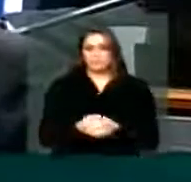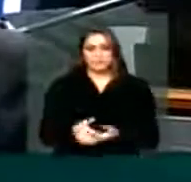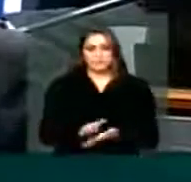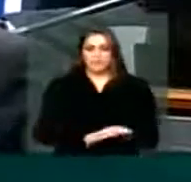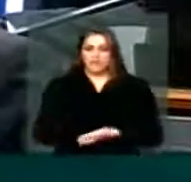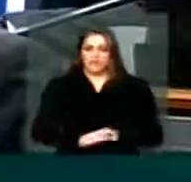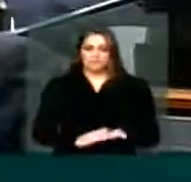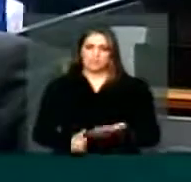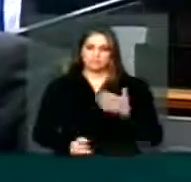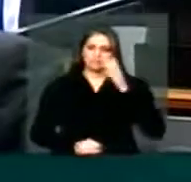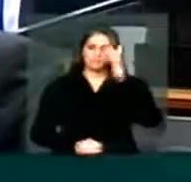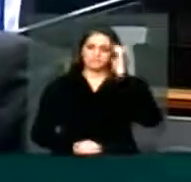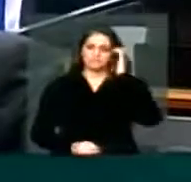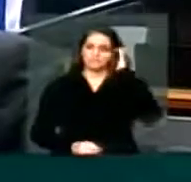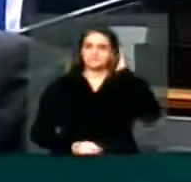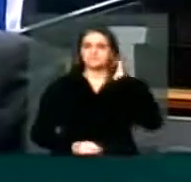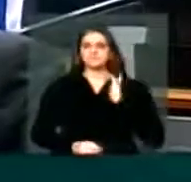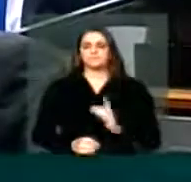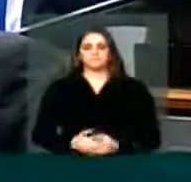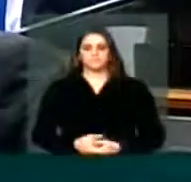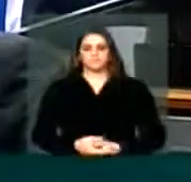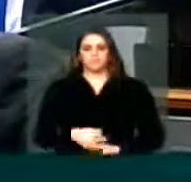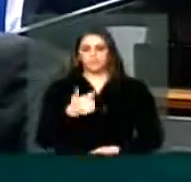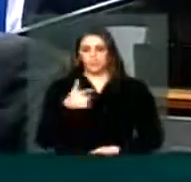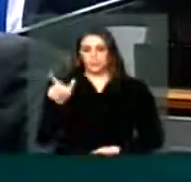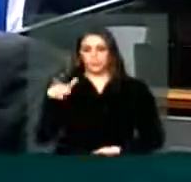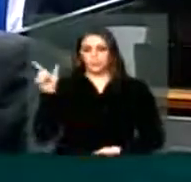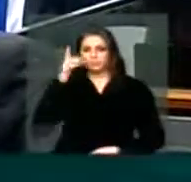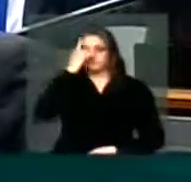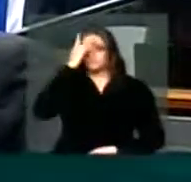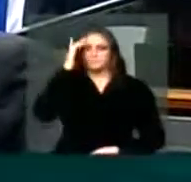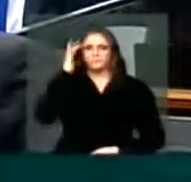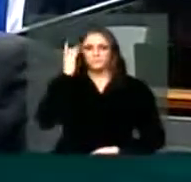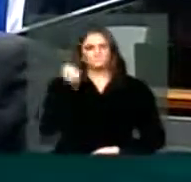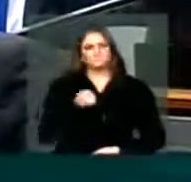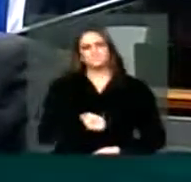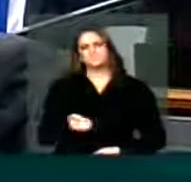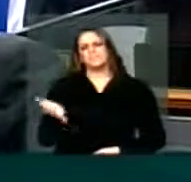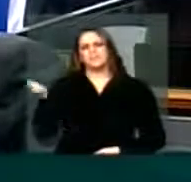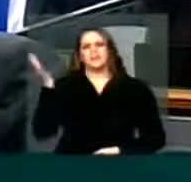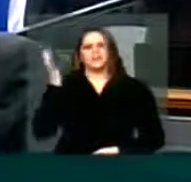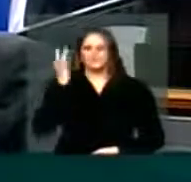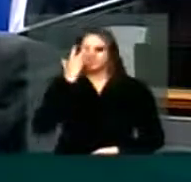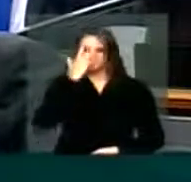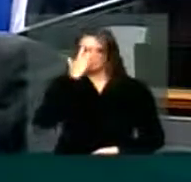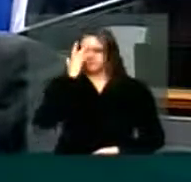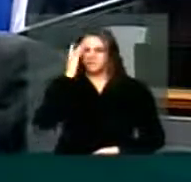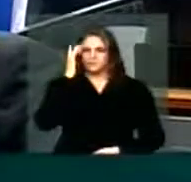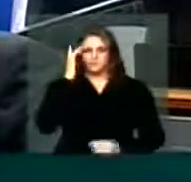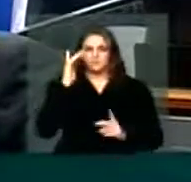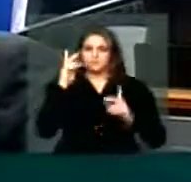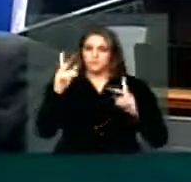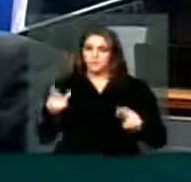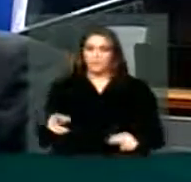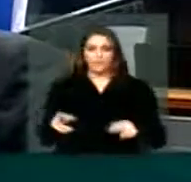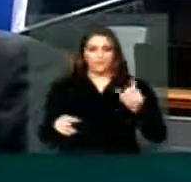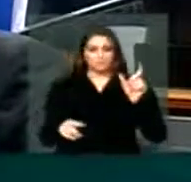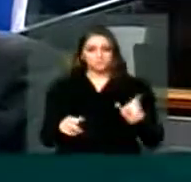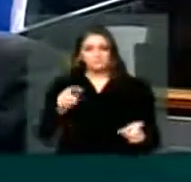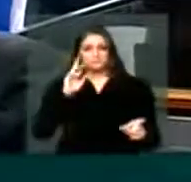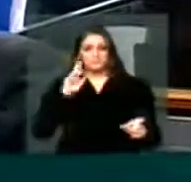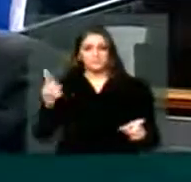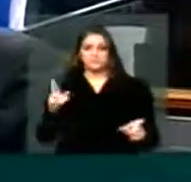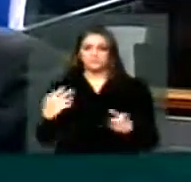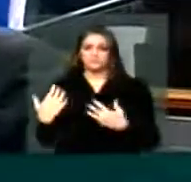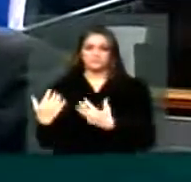recebeu e que muitos outros políticos dezenas deles não é foram e receberam